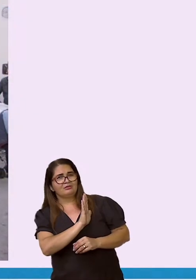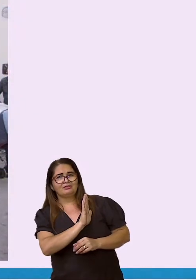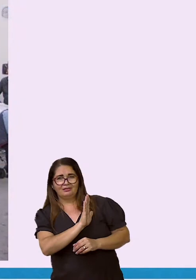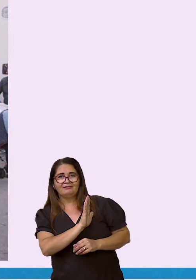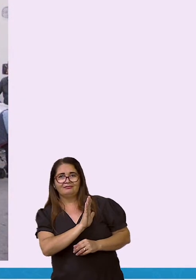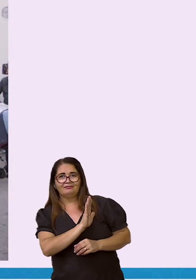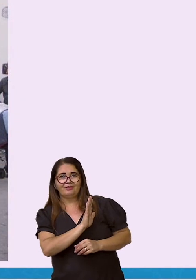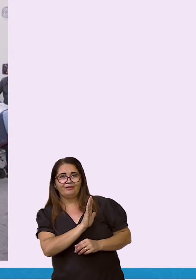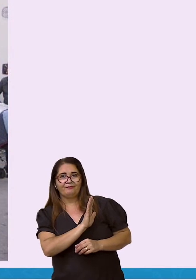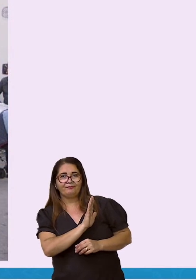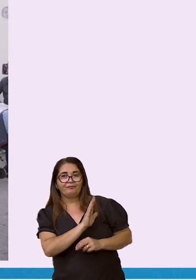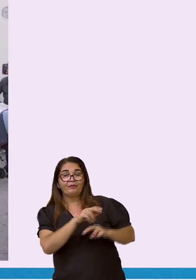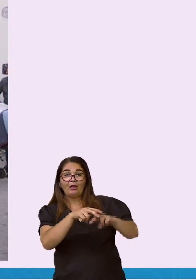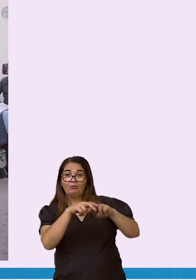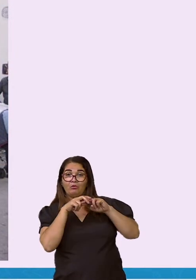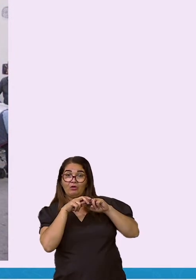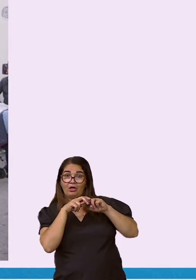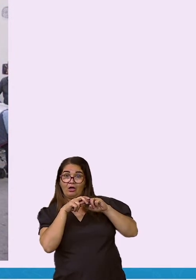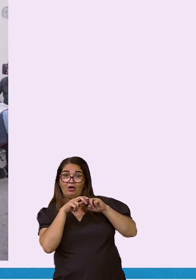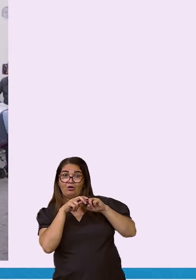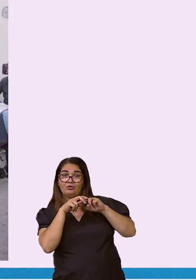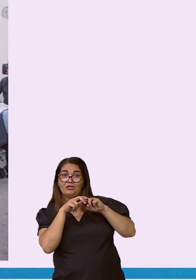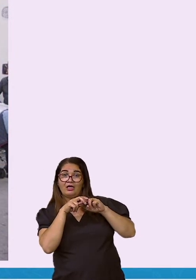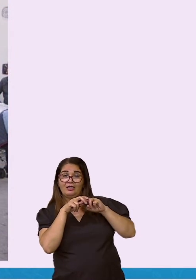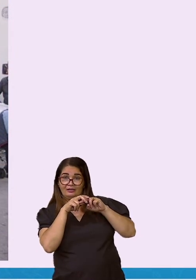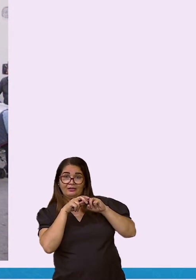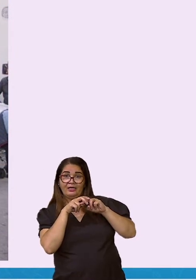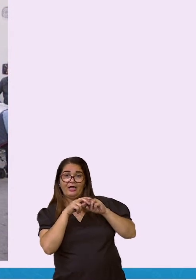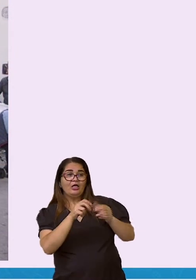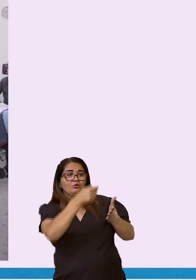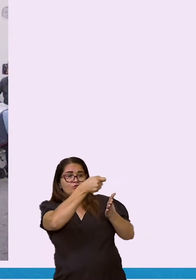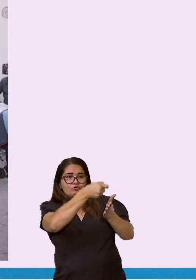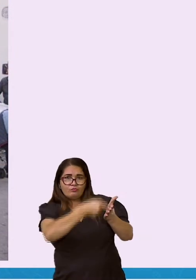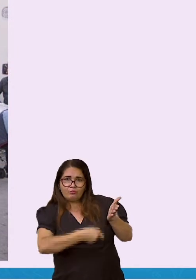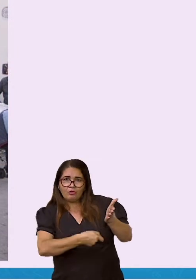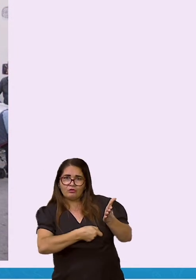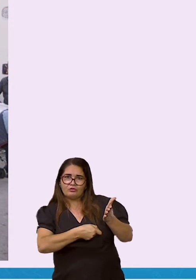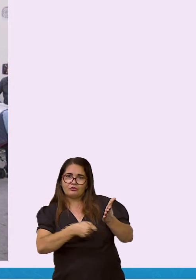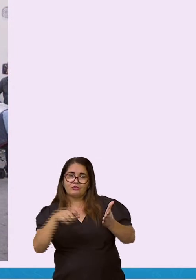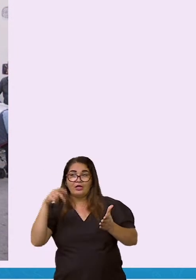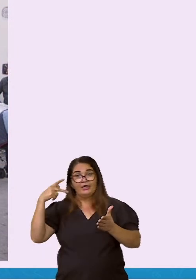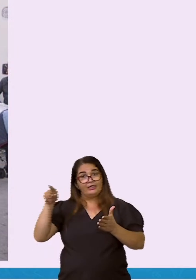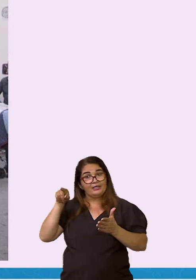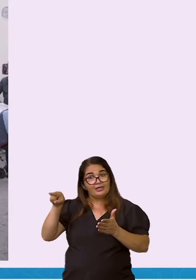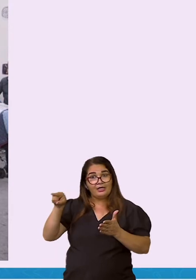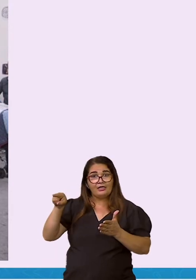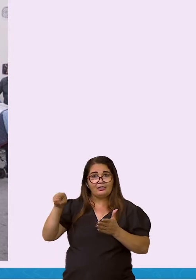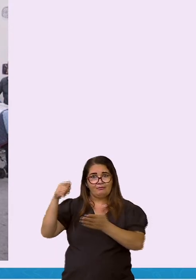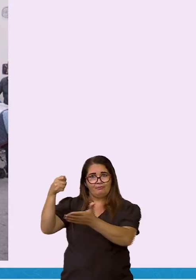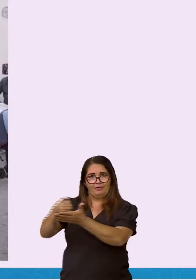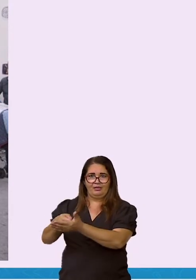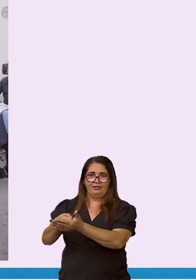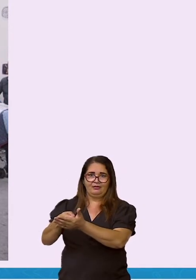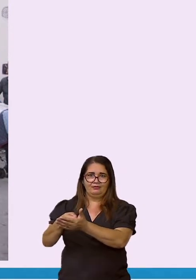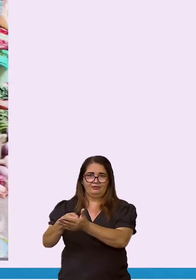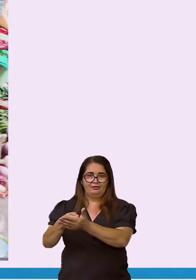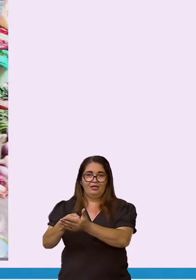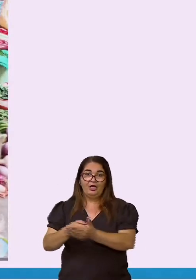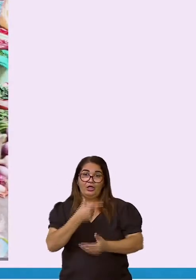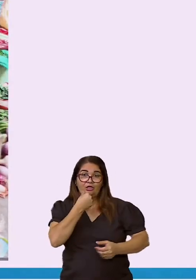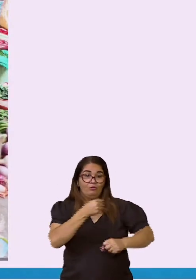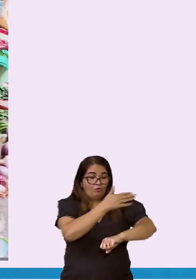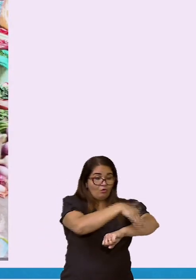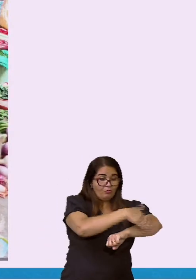que pode ser vendido nesse mercado informal. Tá certo?